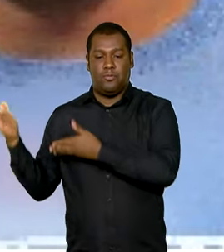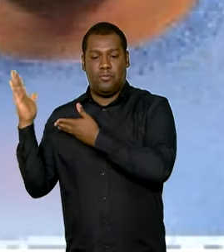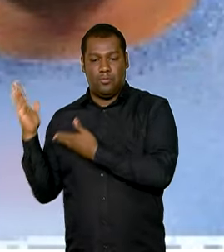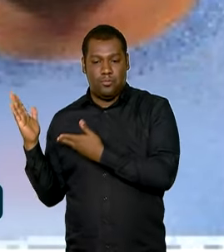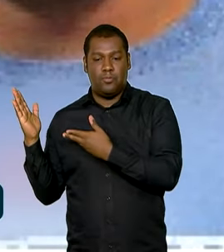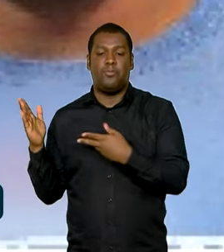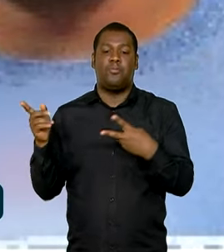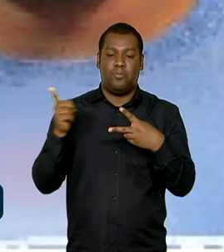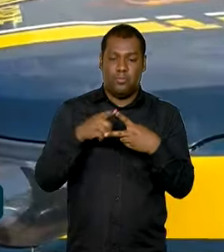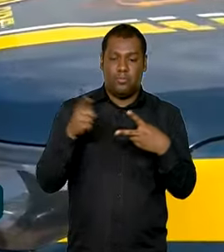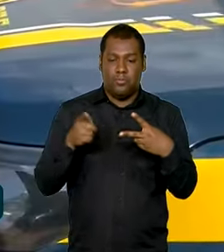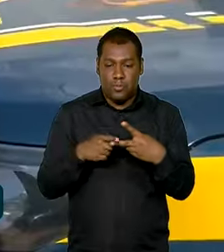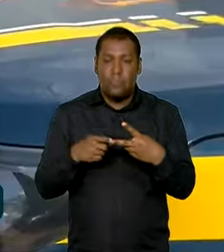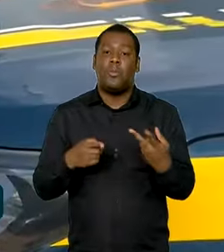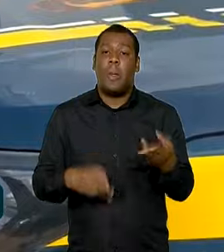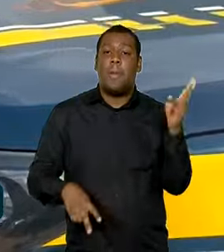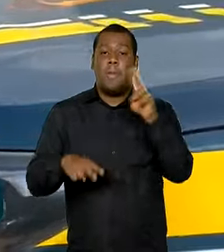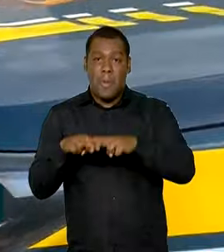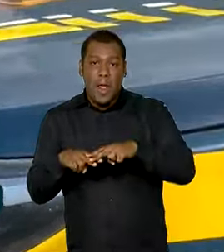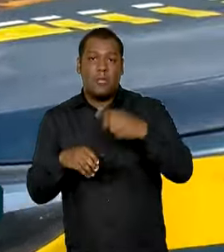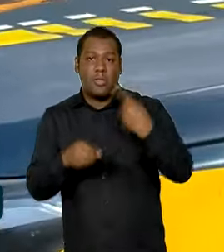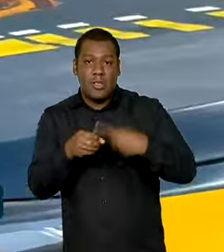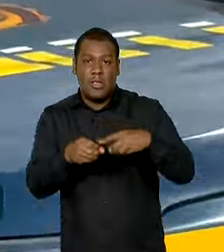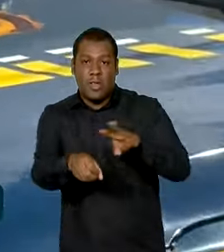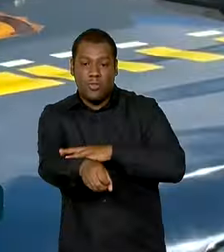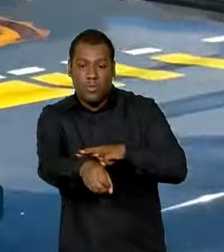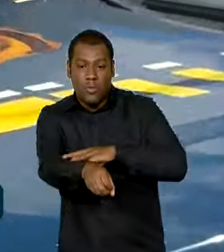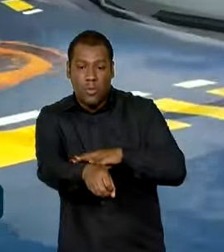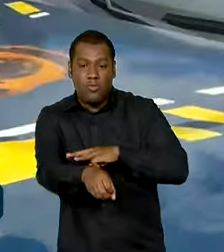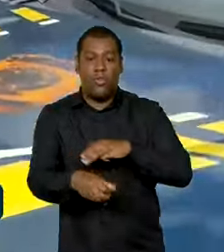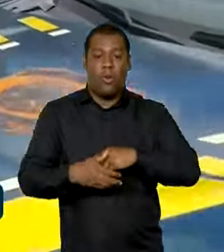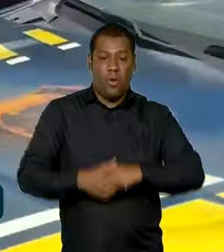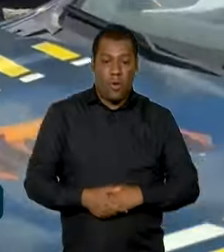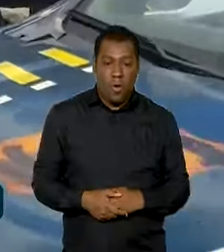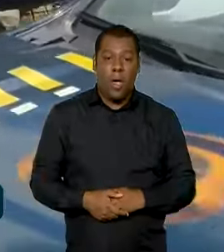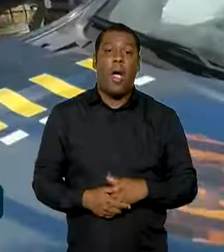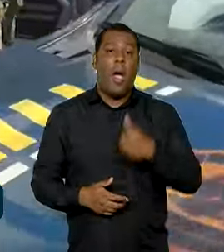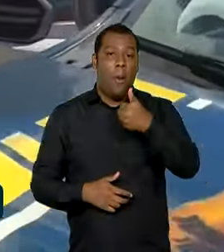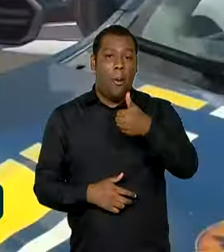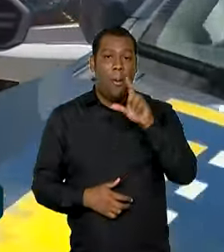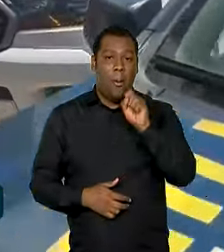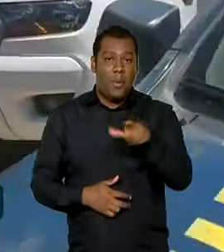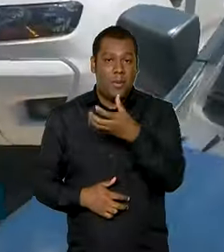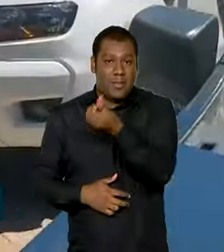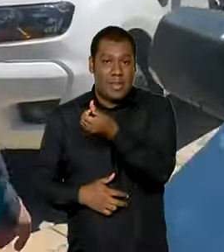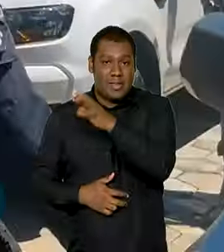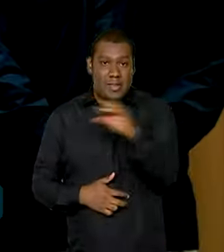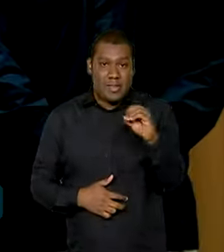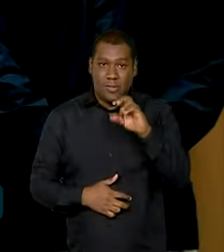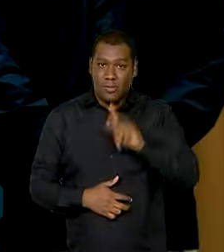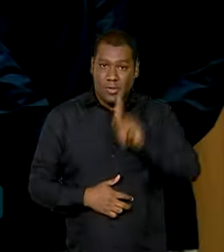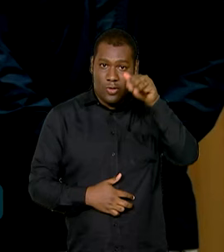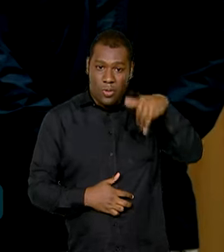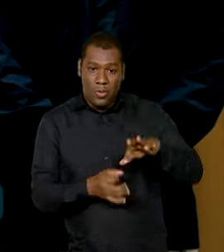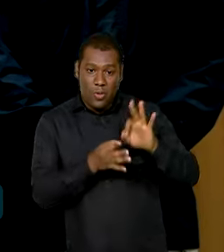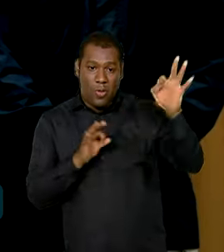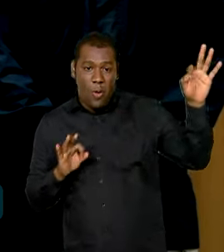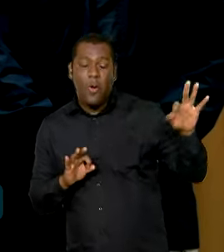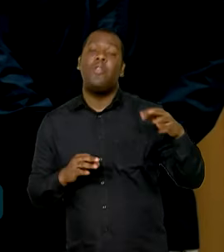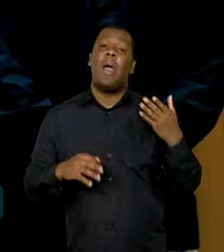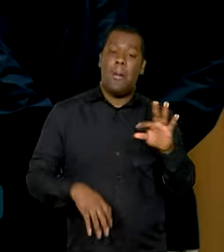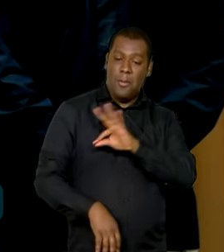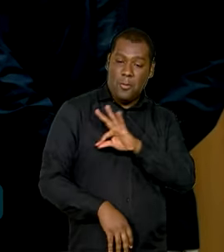penitenciária de Mossoró foram capturados a 1.00 km de distância eu quero